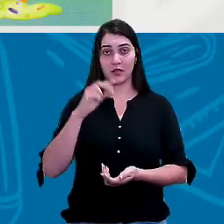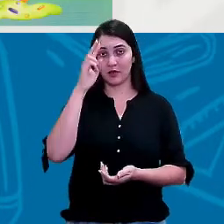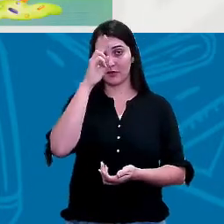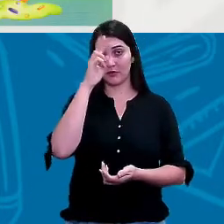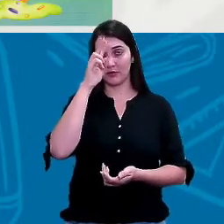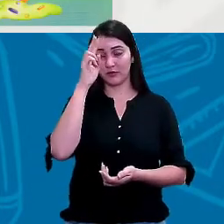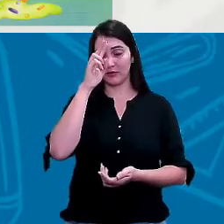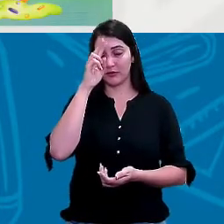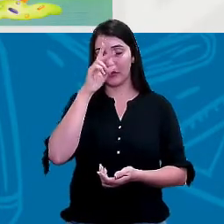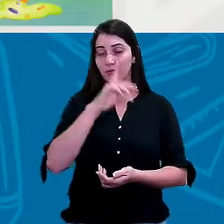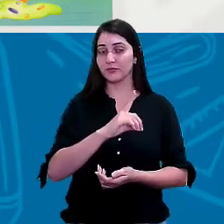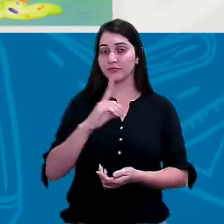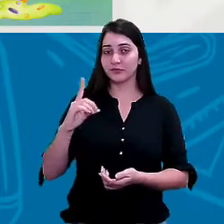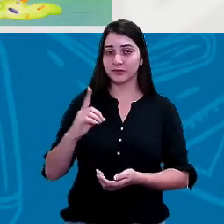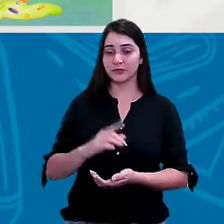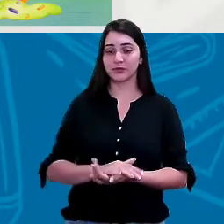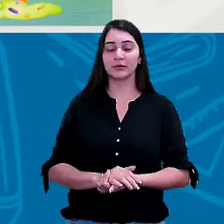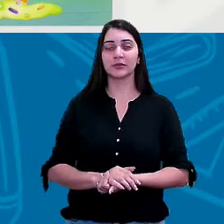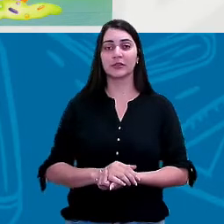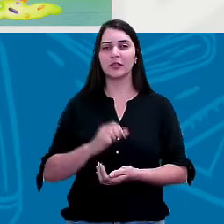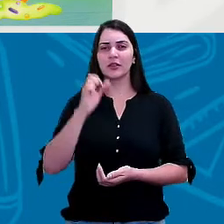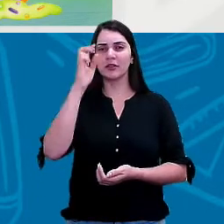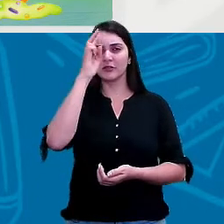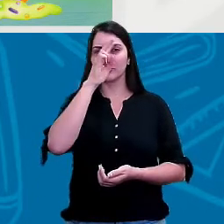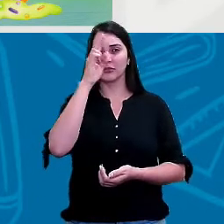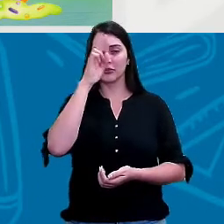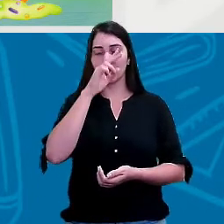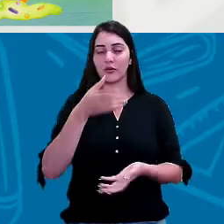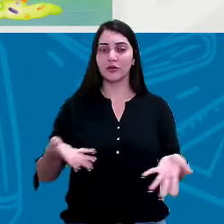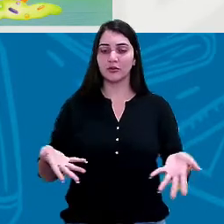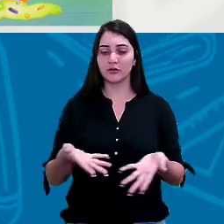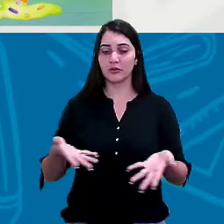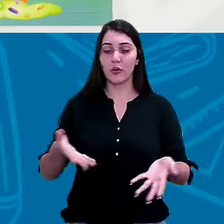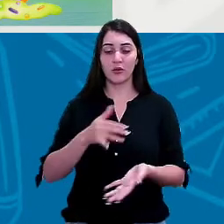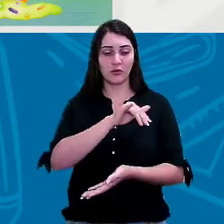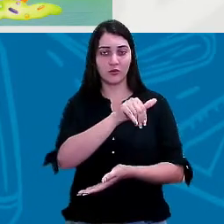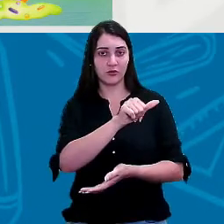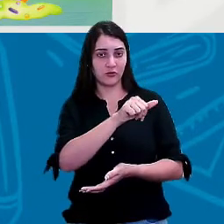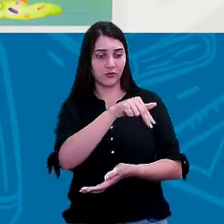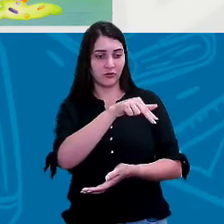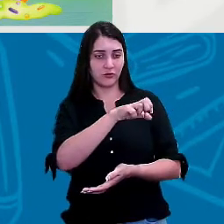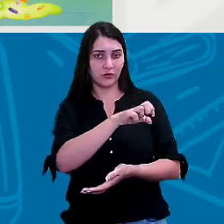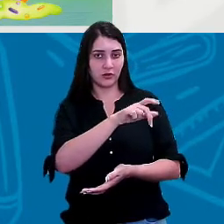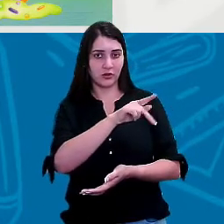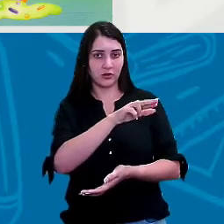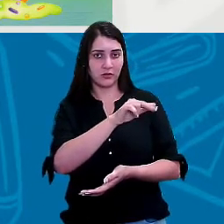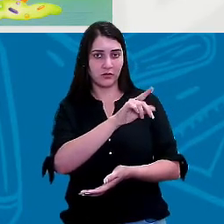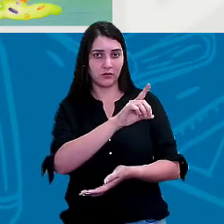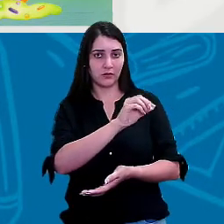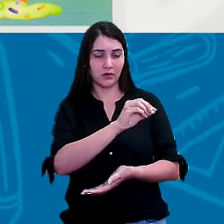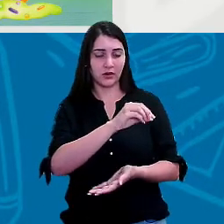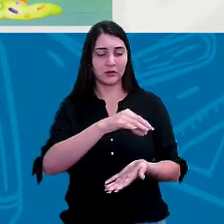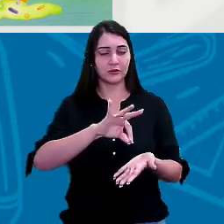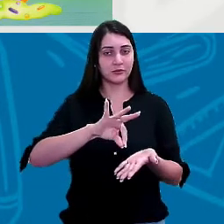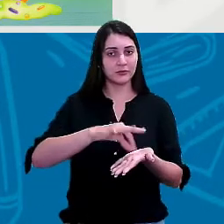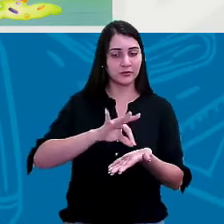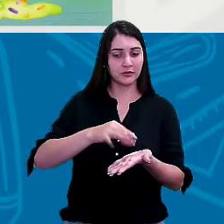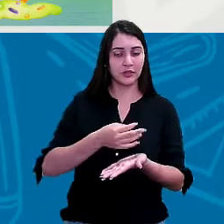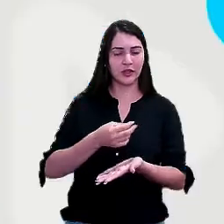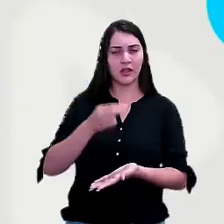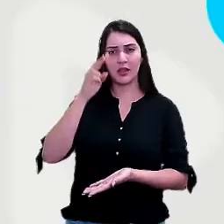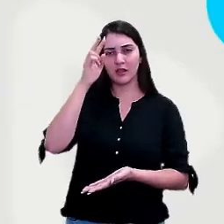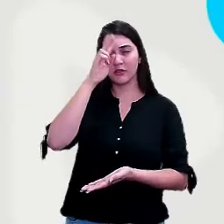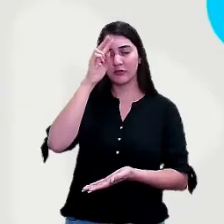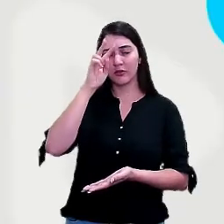do dia. E a história de hoje é de Jane Prado. É a história que chamamos de, olha aí a capa